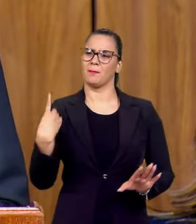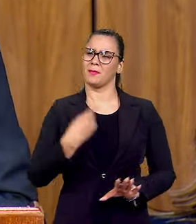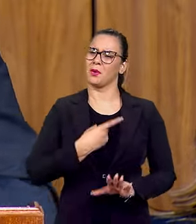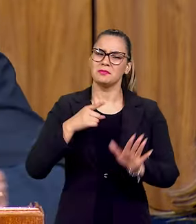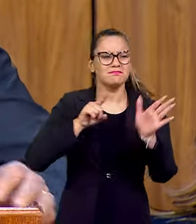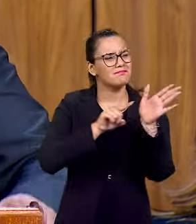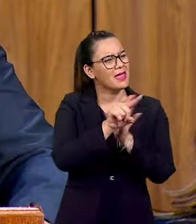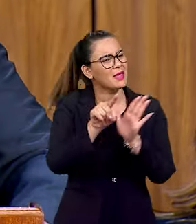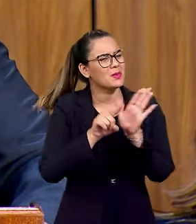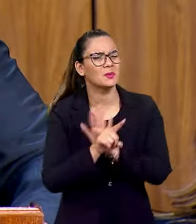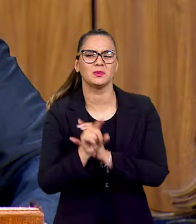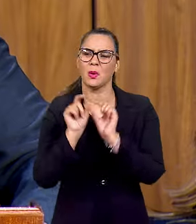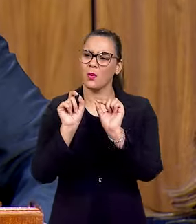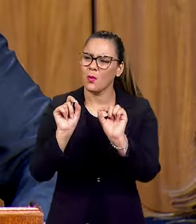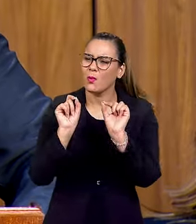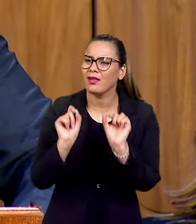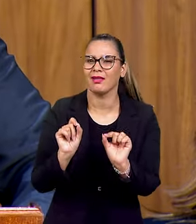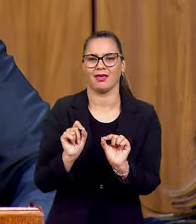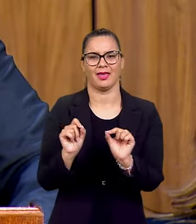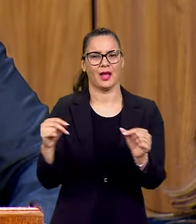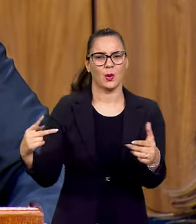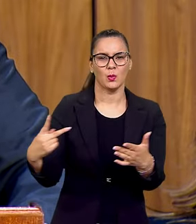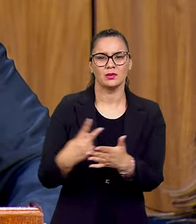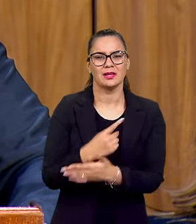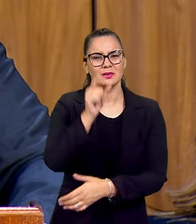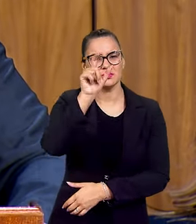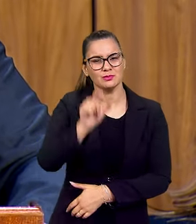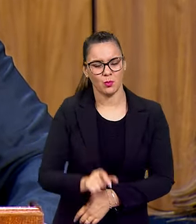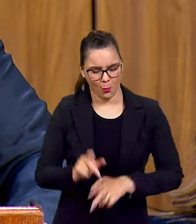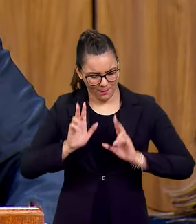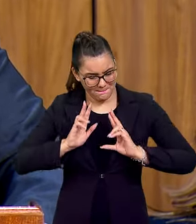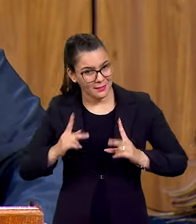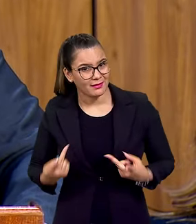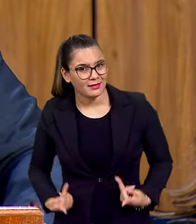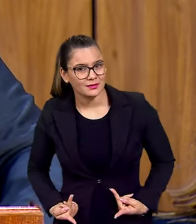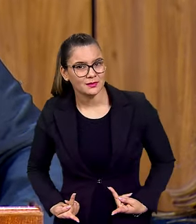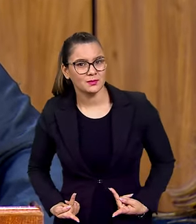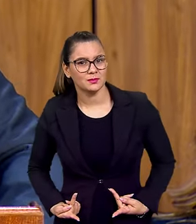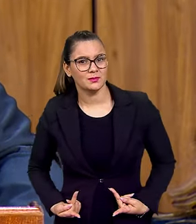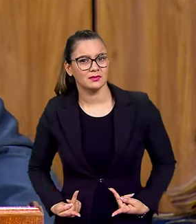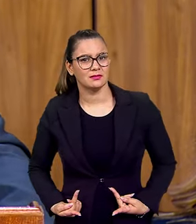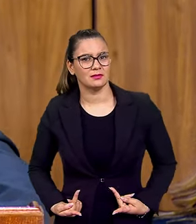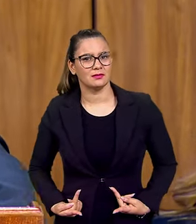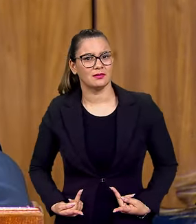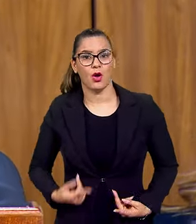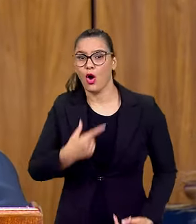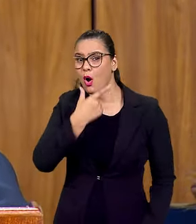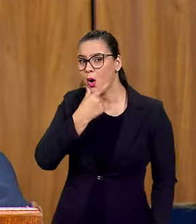gente se perguntar o que leva um ser humano